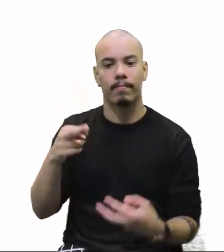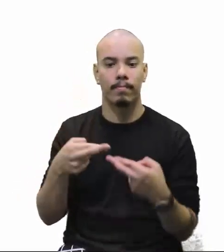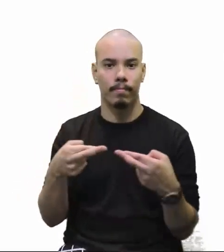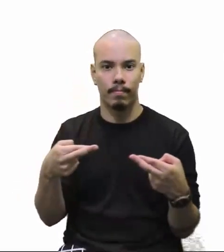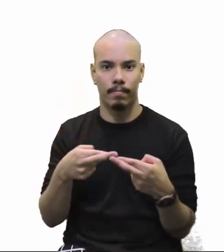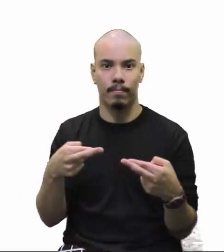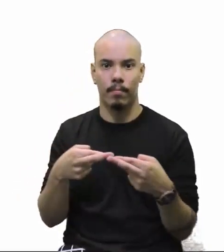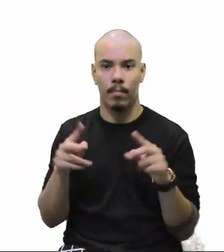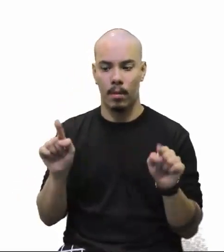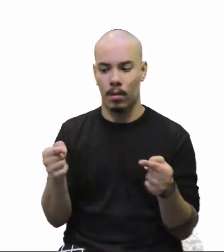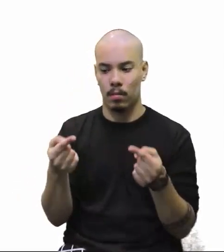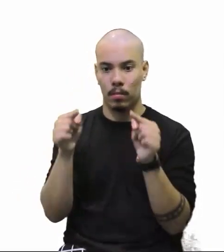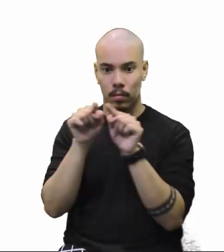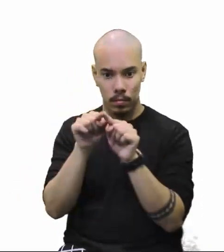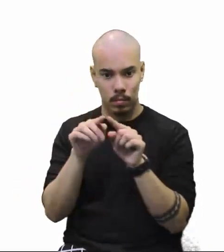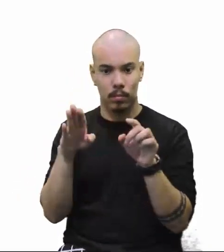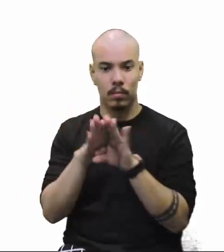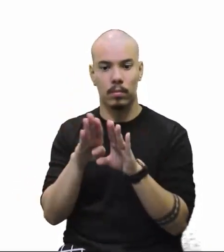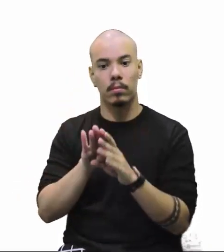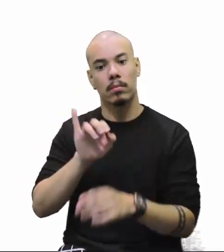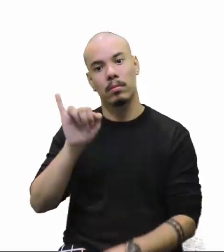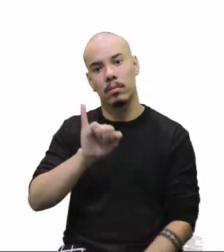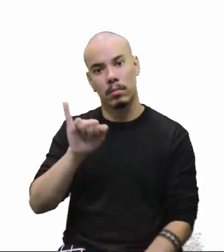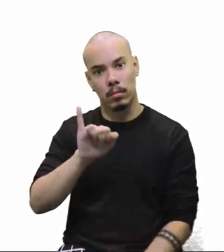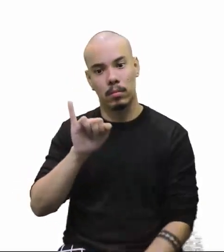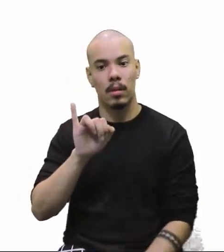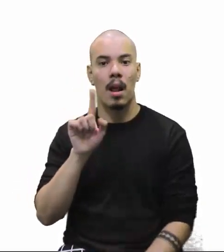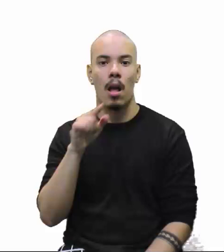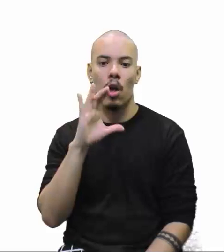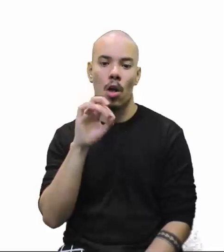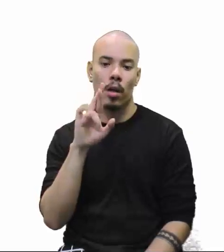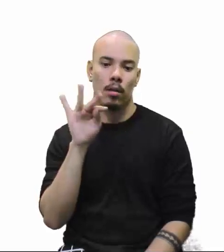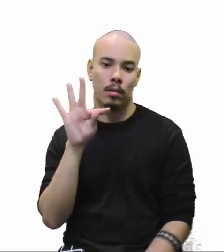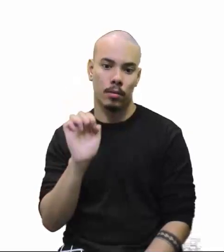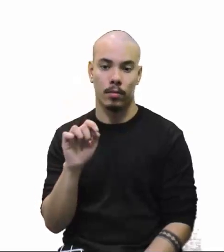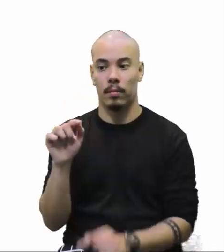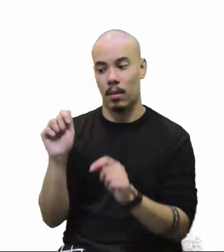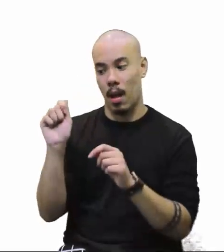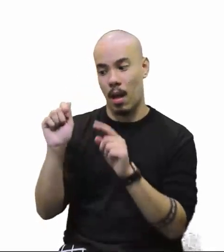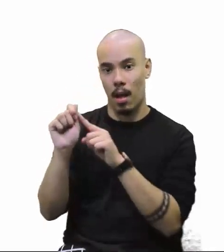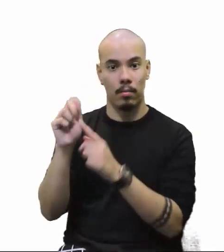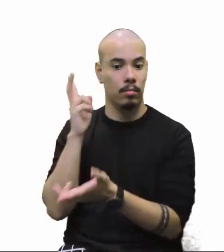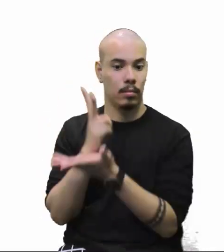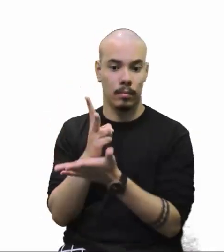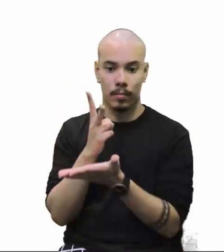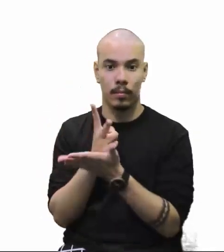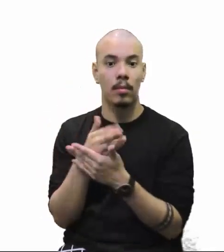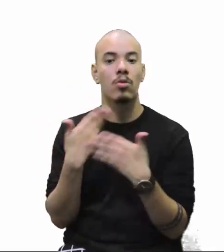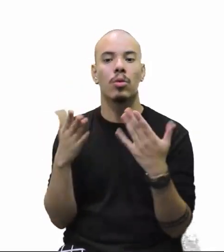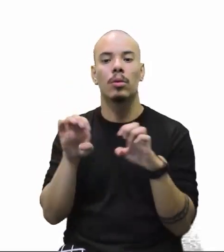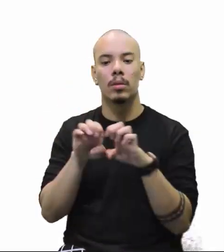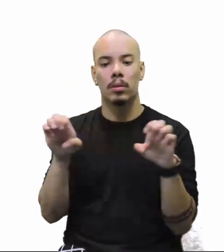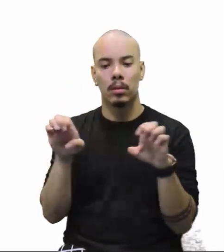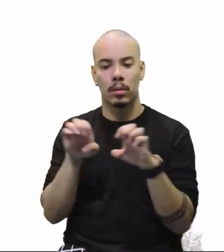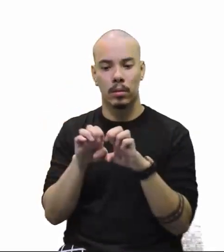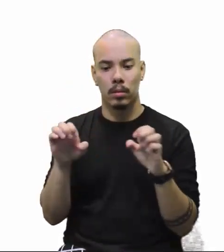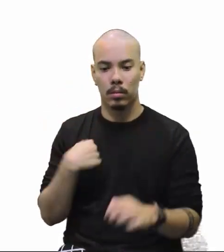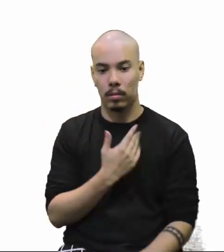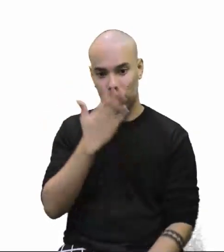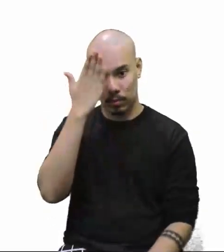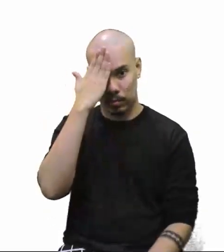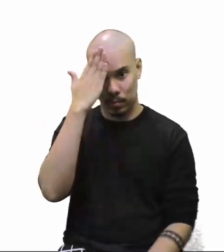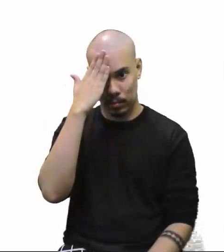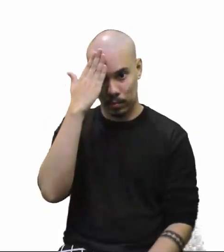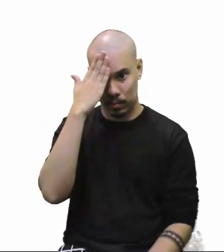resistência em ohms e corrente elétrica em amperes. E tensão em volts. Ah, qual a equação? Temos essas